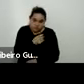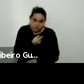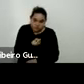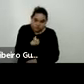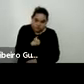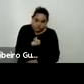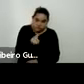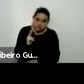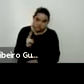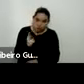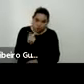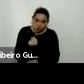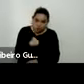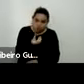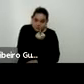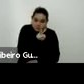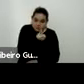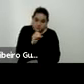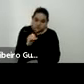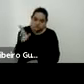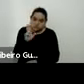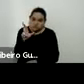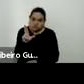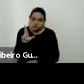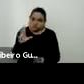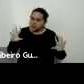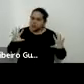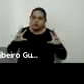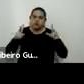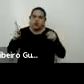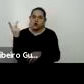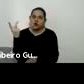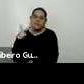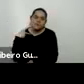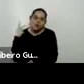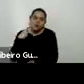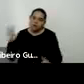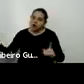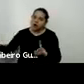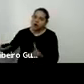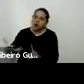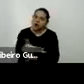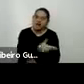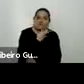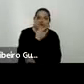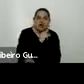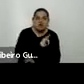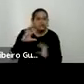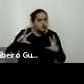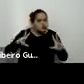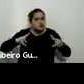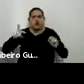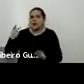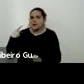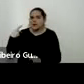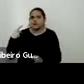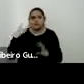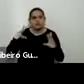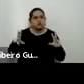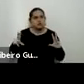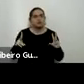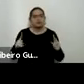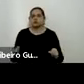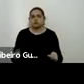sensibilizando políticos, não só da oposição, mas de todos os partidos, da necessidade de uma